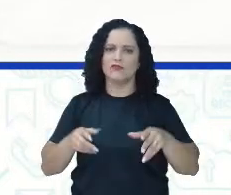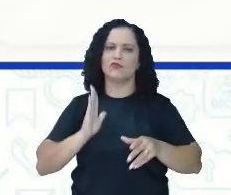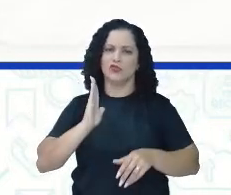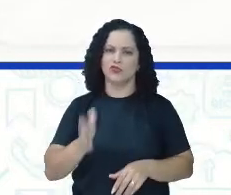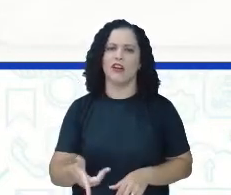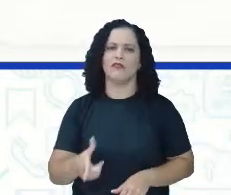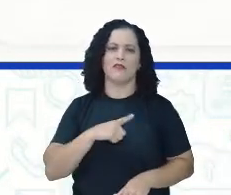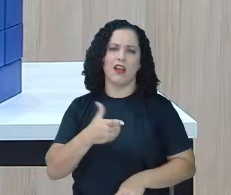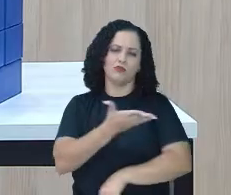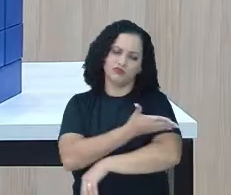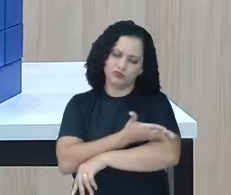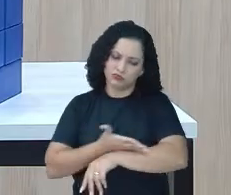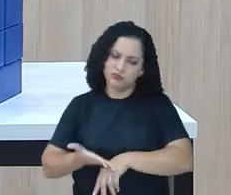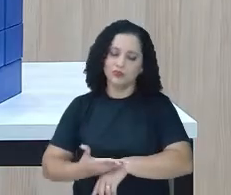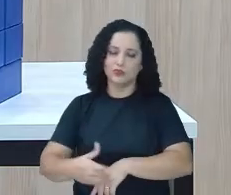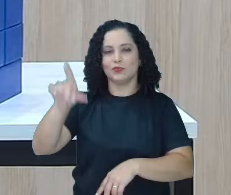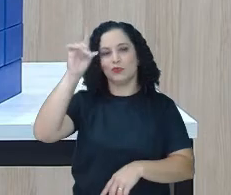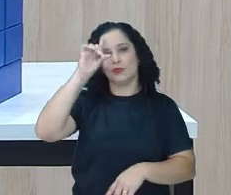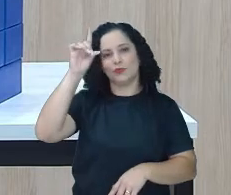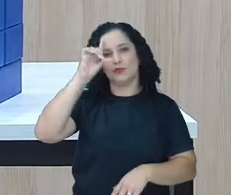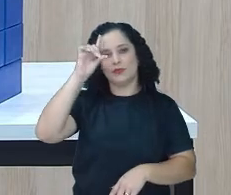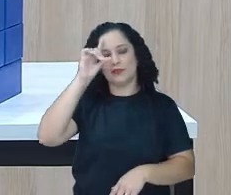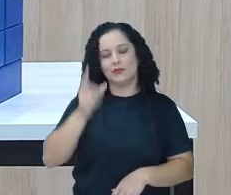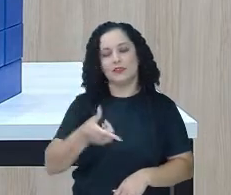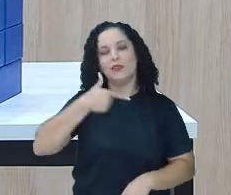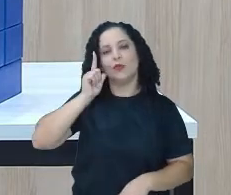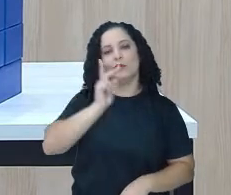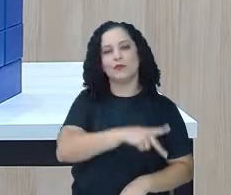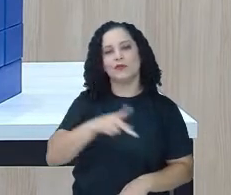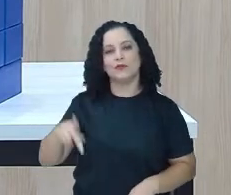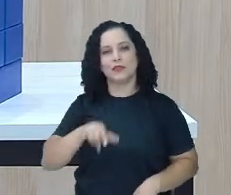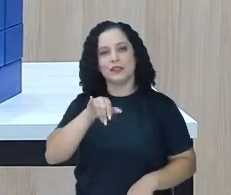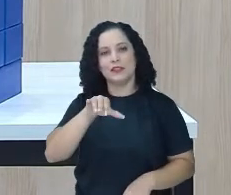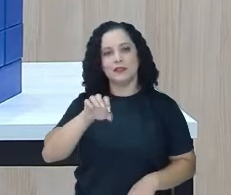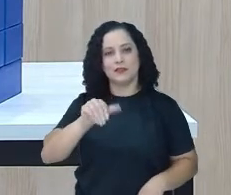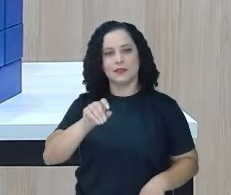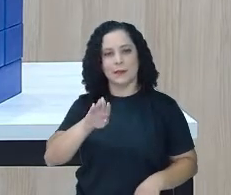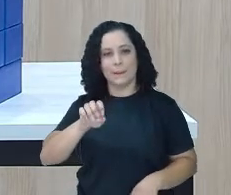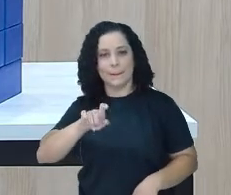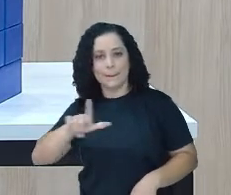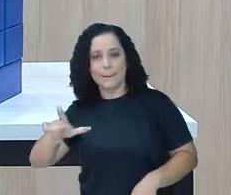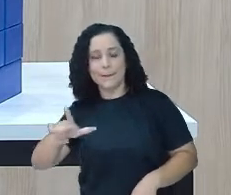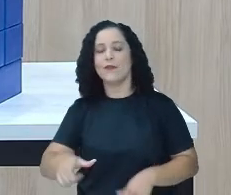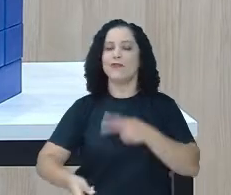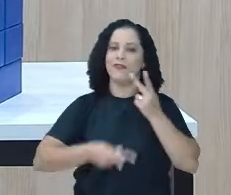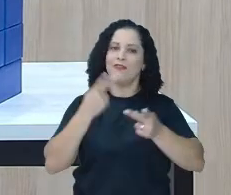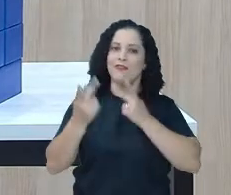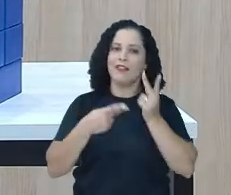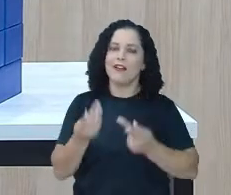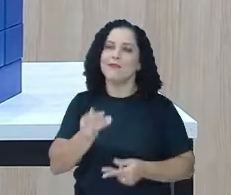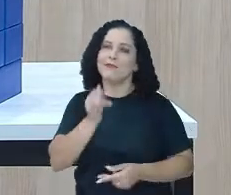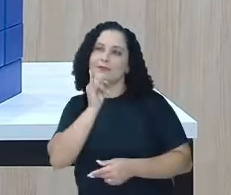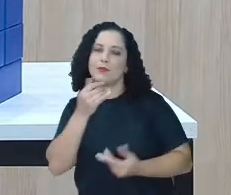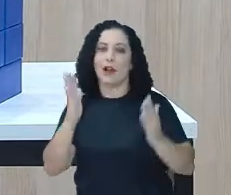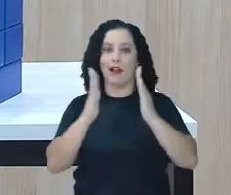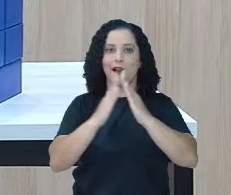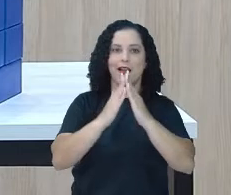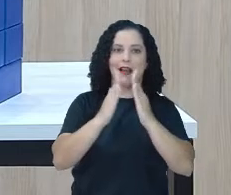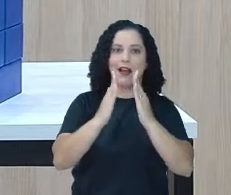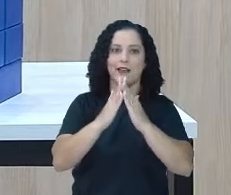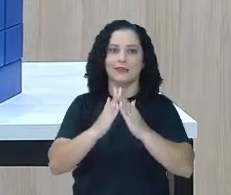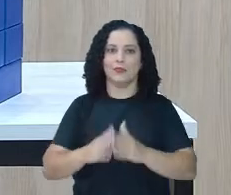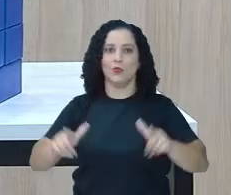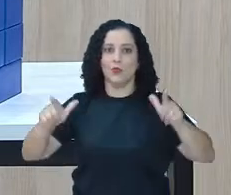dia, né? Como a gente falou ontem, a professora Isabel estava aqui comigo, falando com vocês sobre a casa que a gente mora, o quarto que a